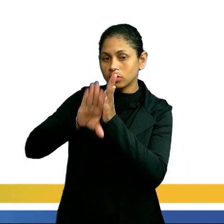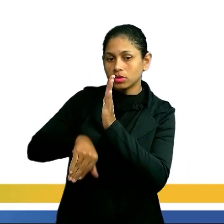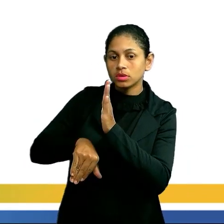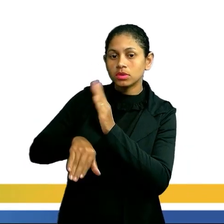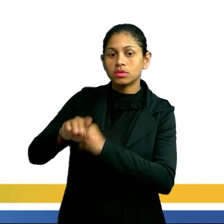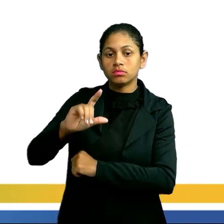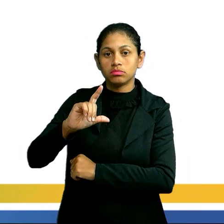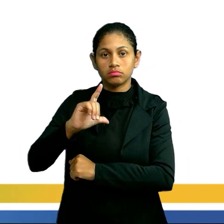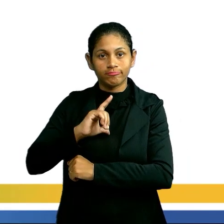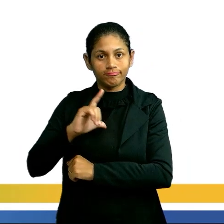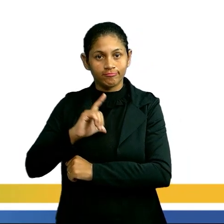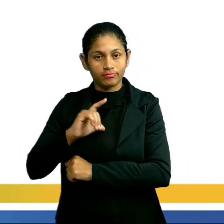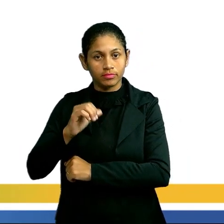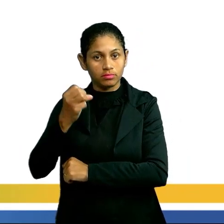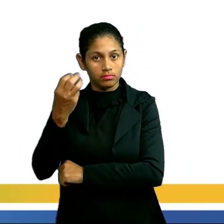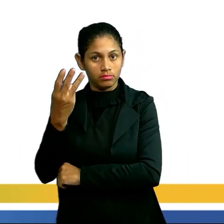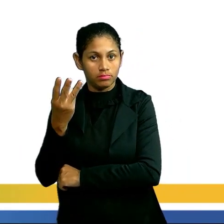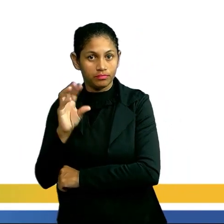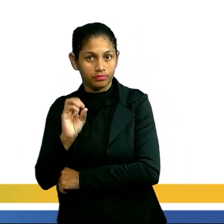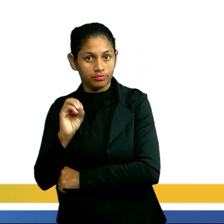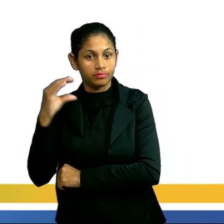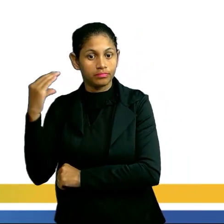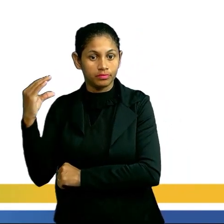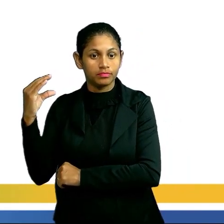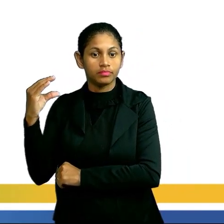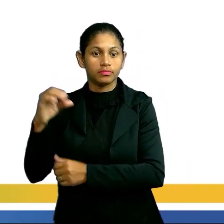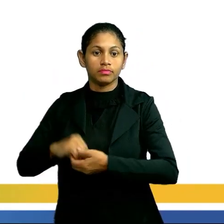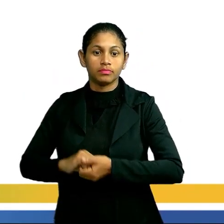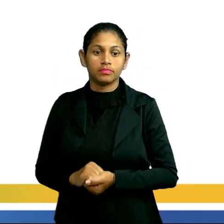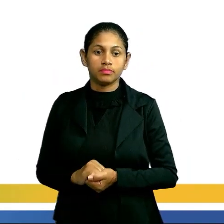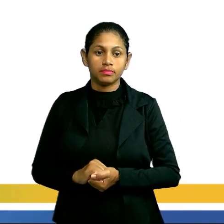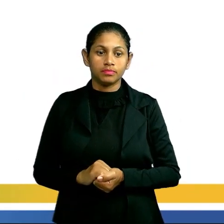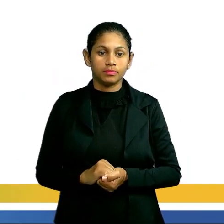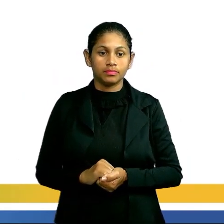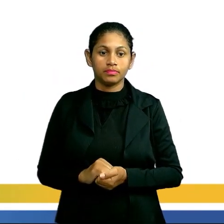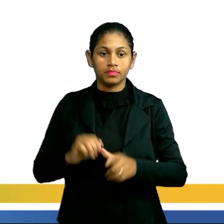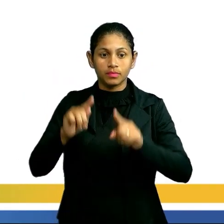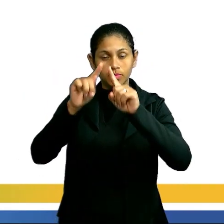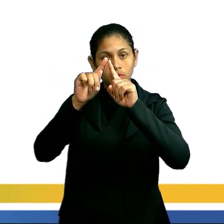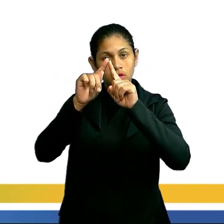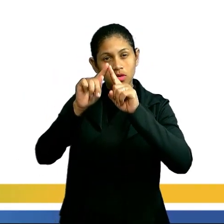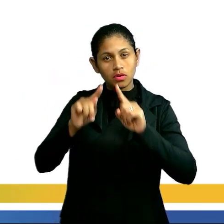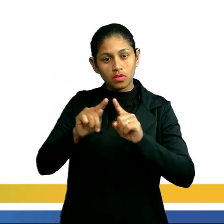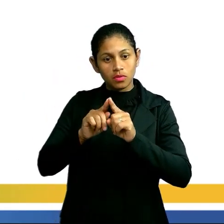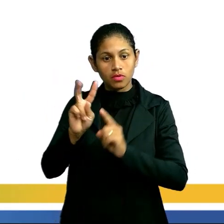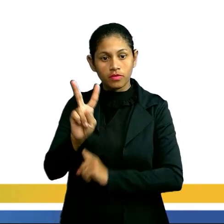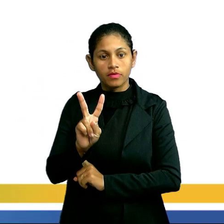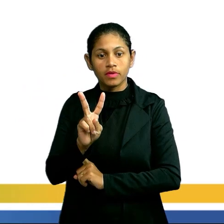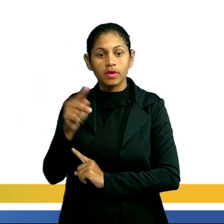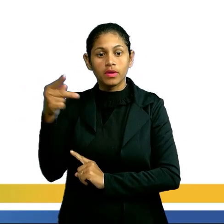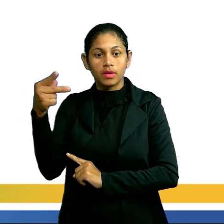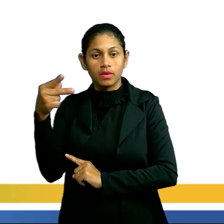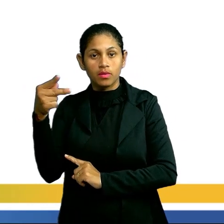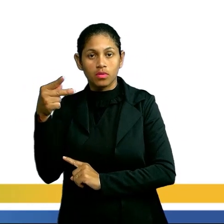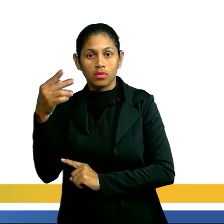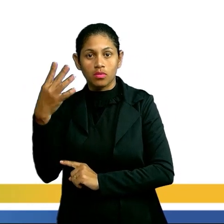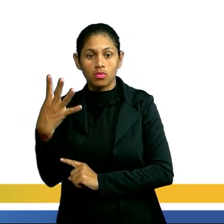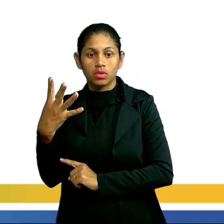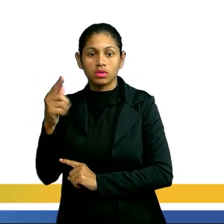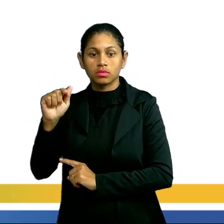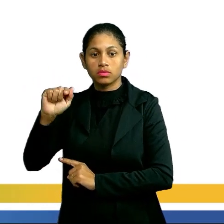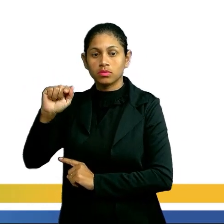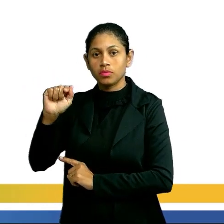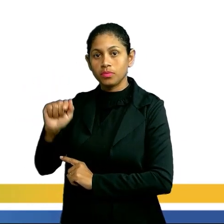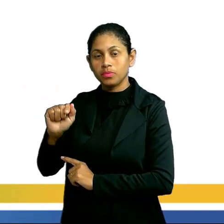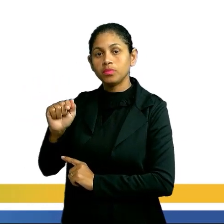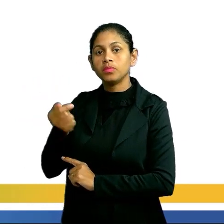de temperatura de 30 graus Celsius. Efetuando essa multiplicação, vamos chegar num coeficiente de variação de